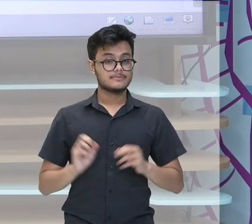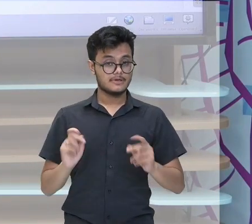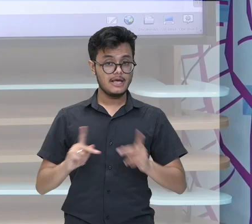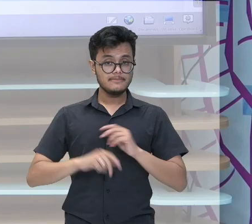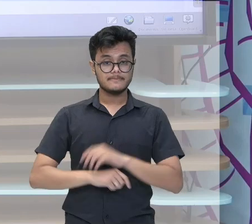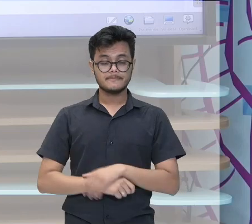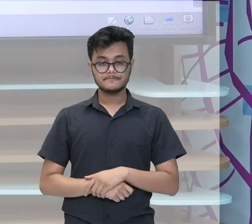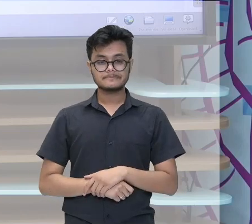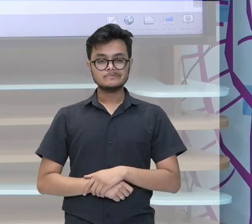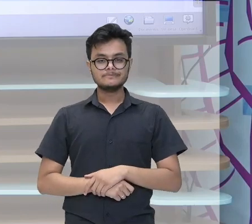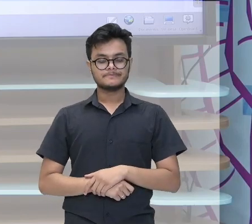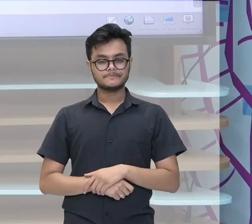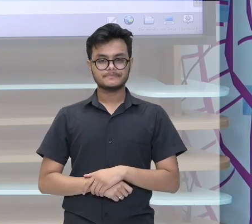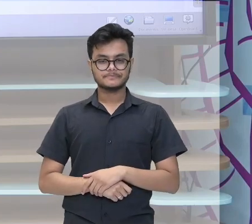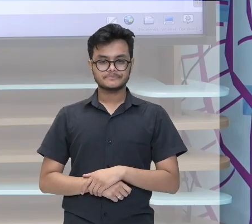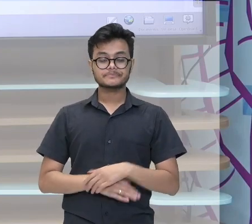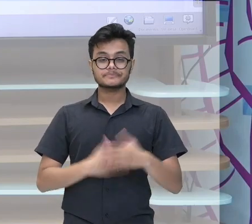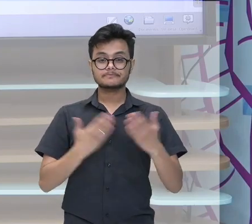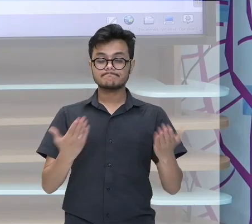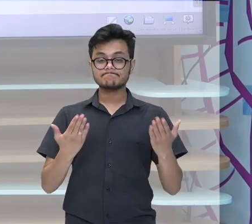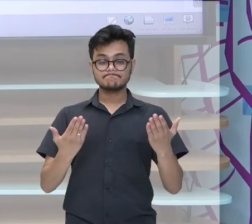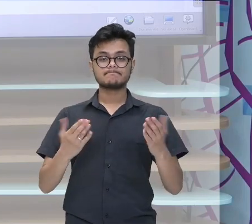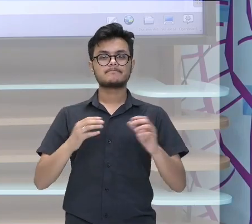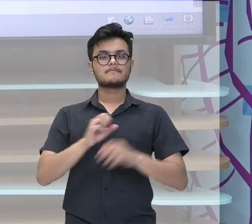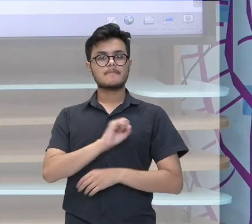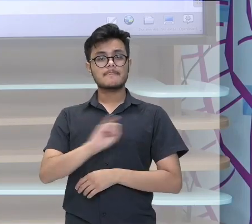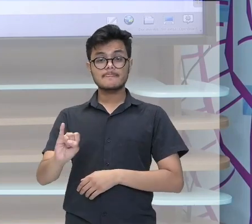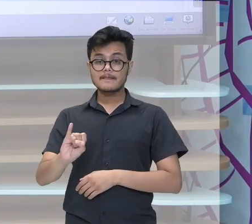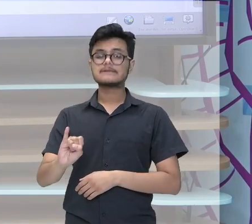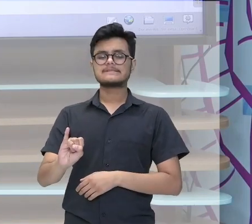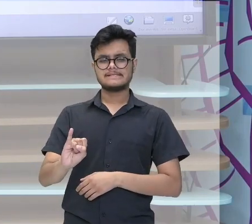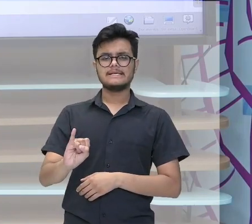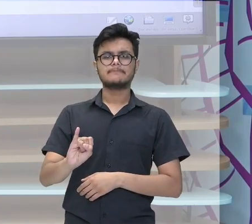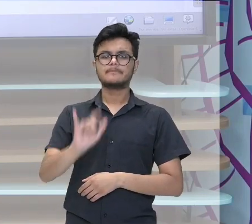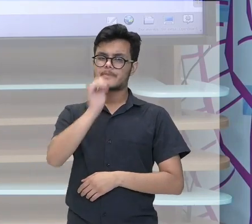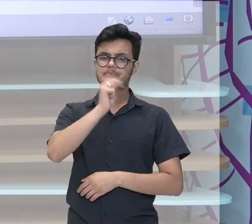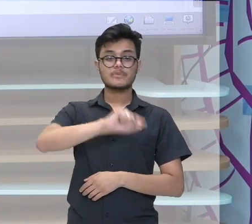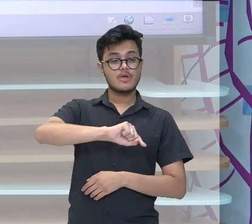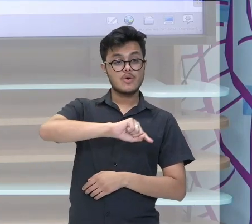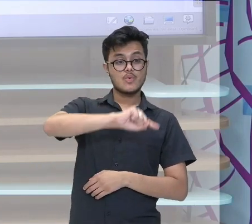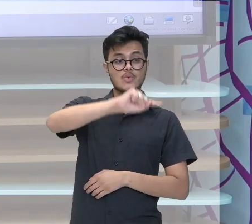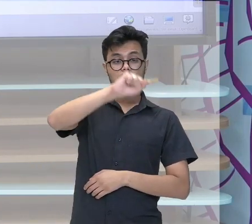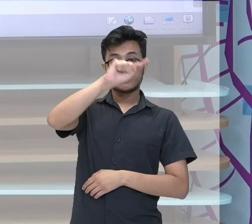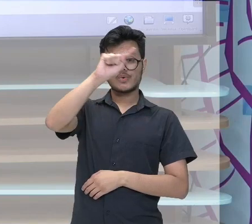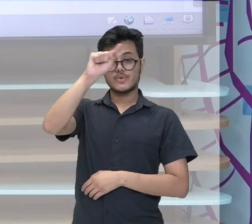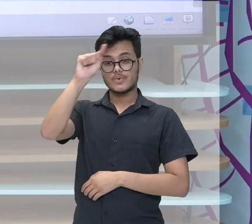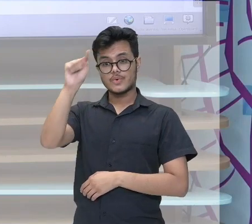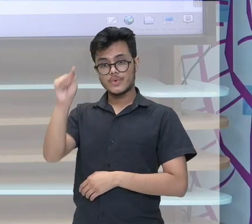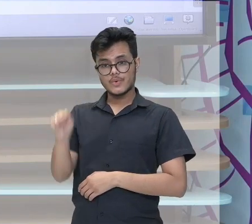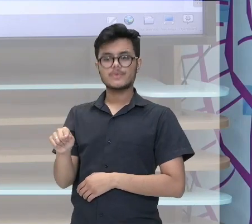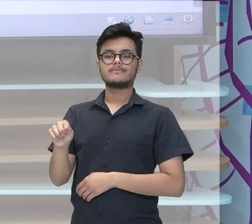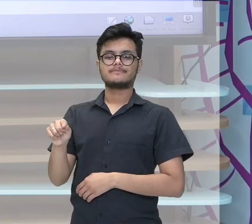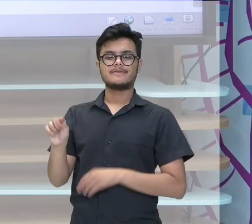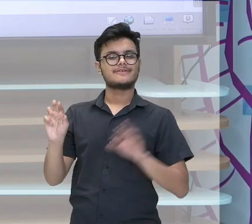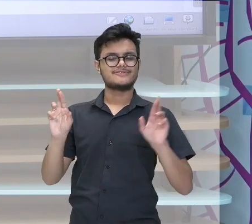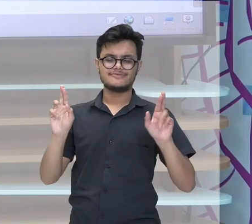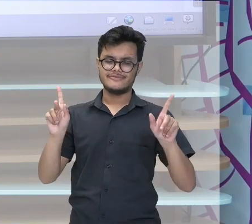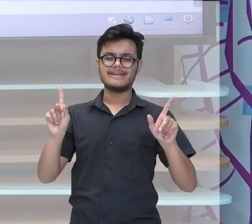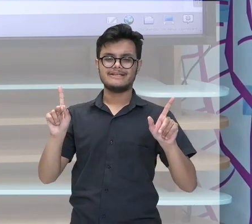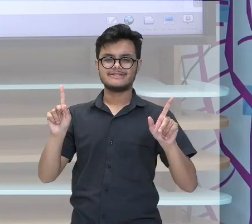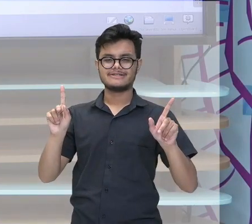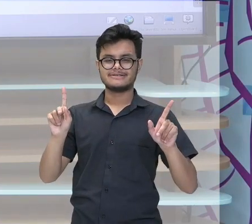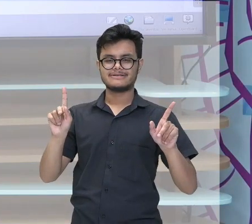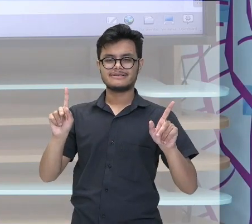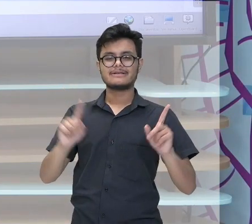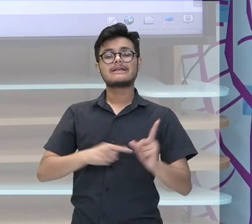parábola. E aí, claro, se a concavidade for voltada para baixo, né? Esse vértice aqui, ele estará